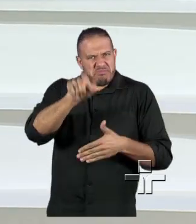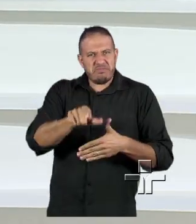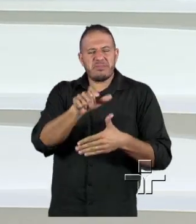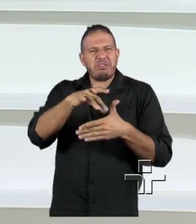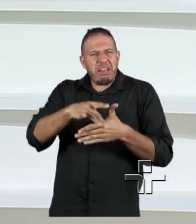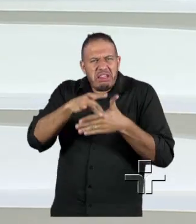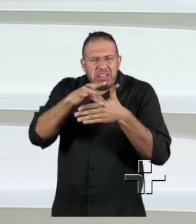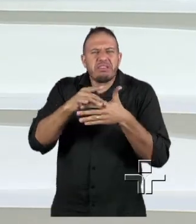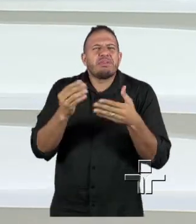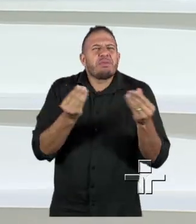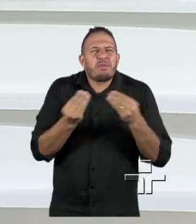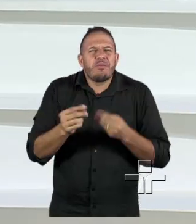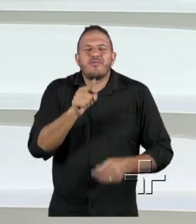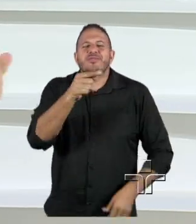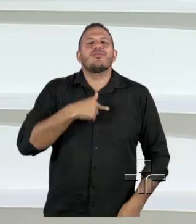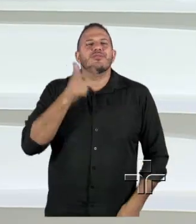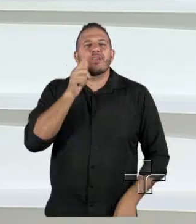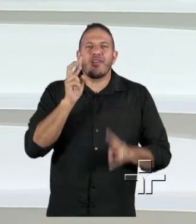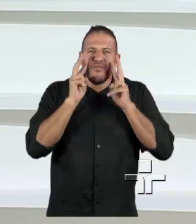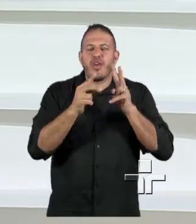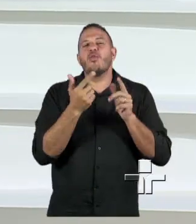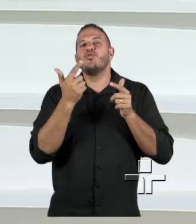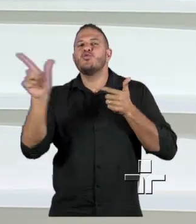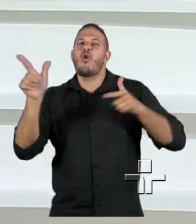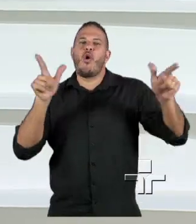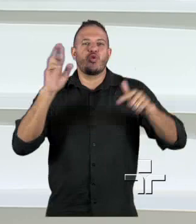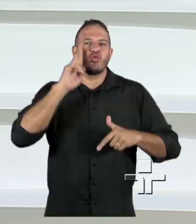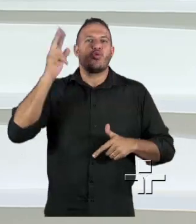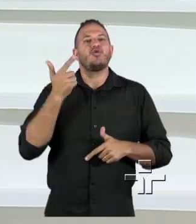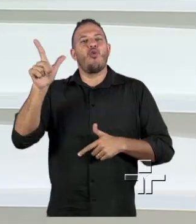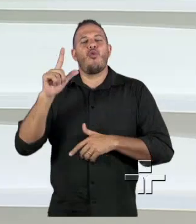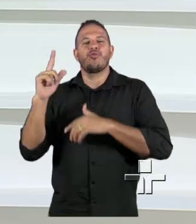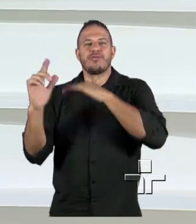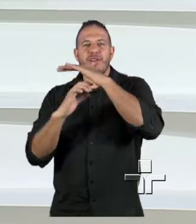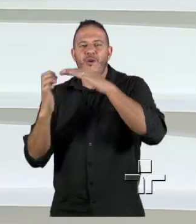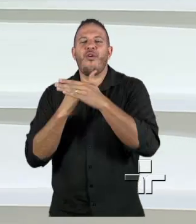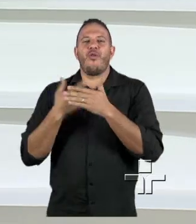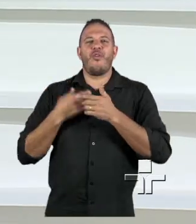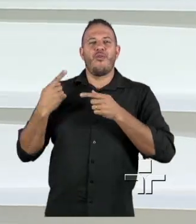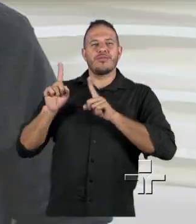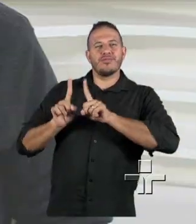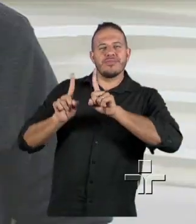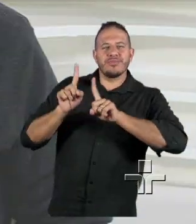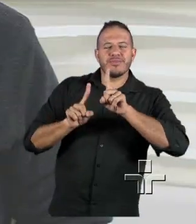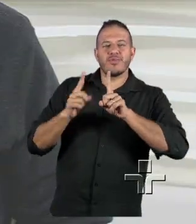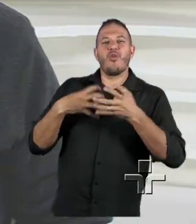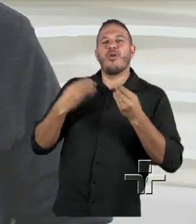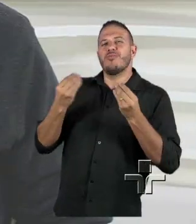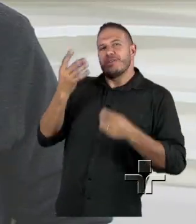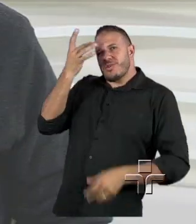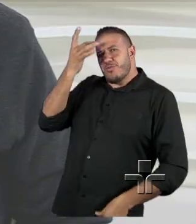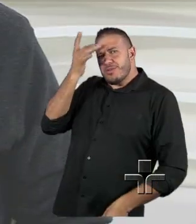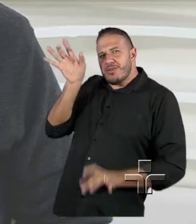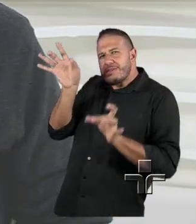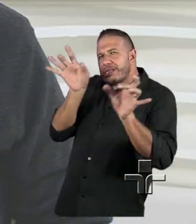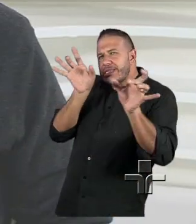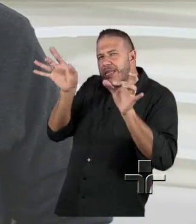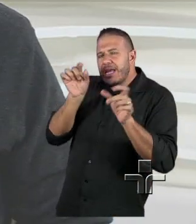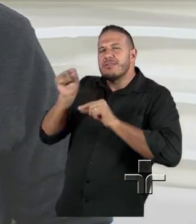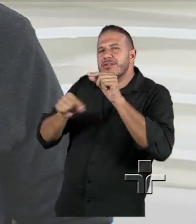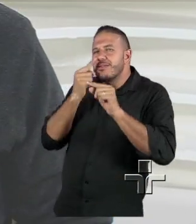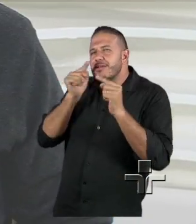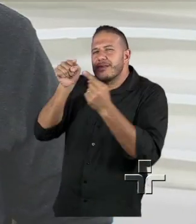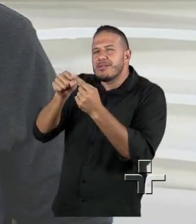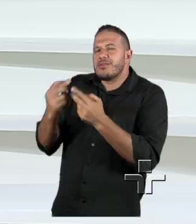que você enxerga os outros empresários, os seus pares e a consciência deles em relação à